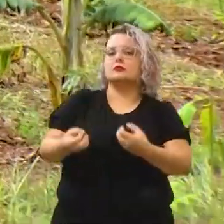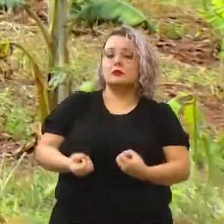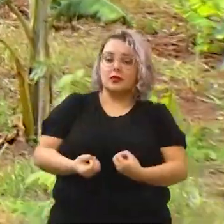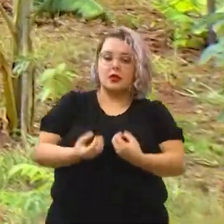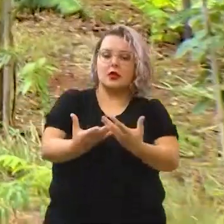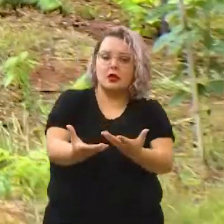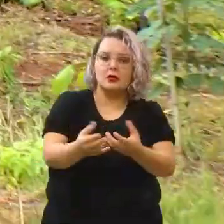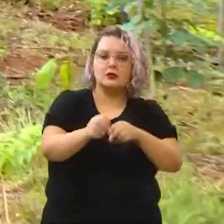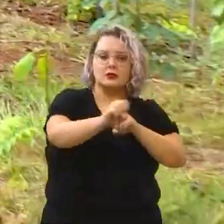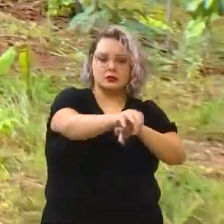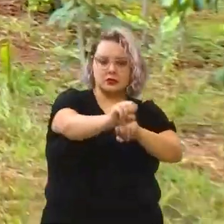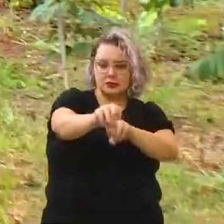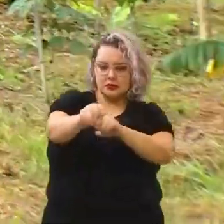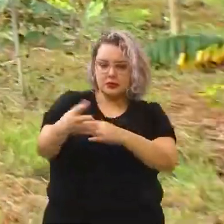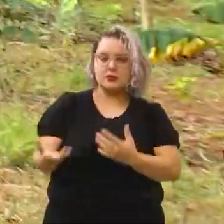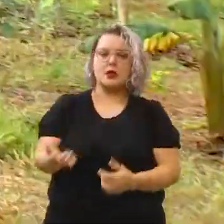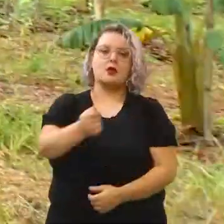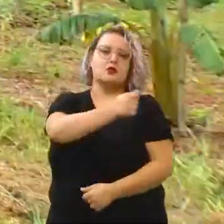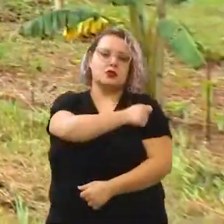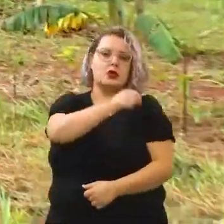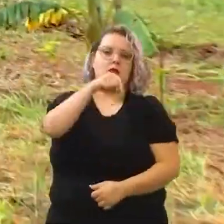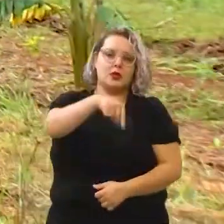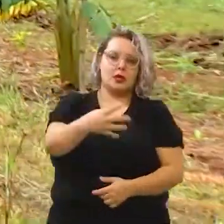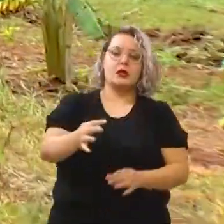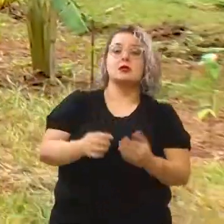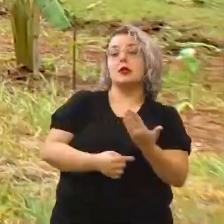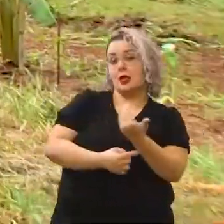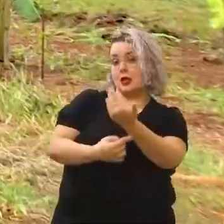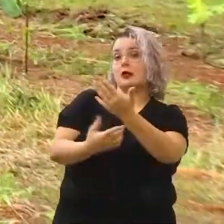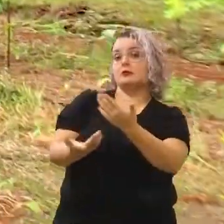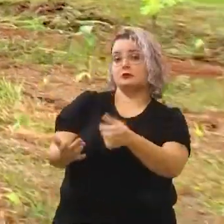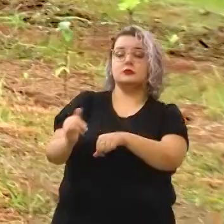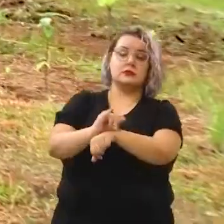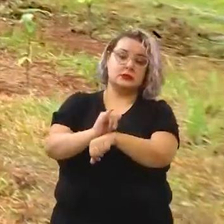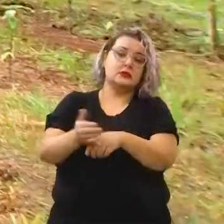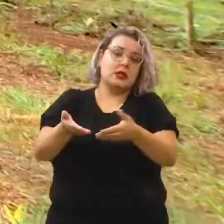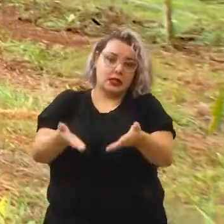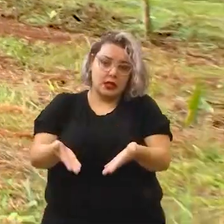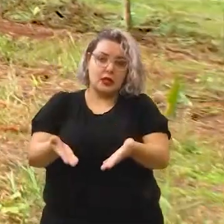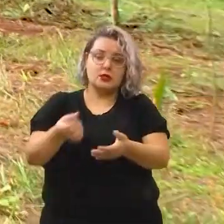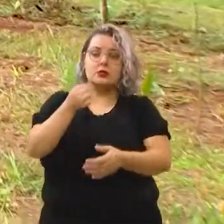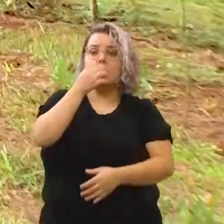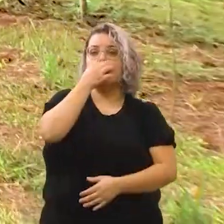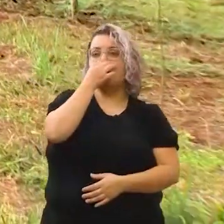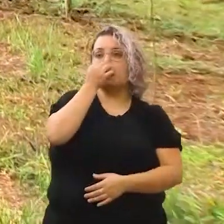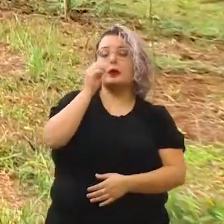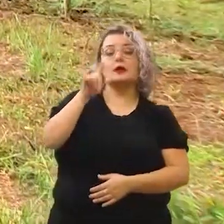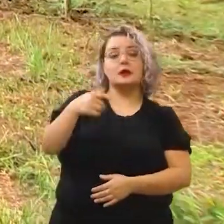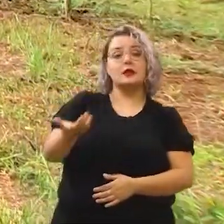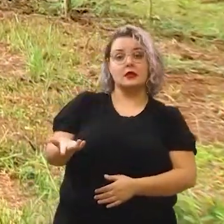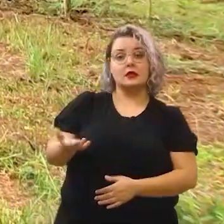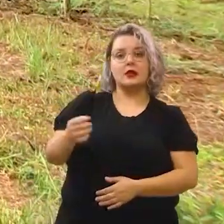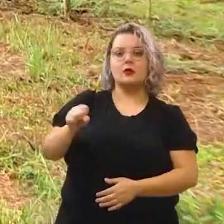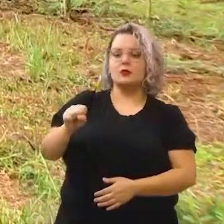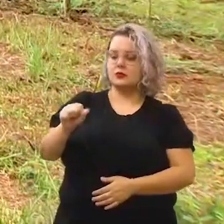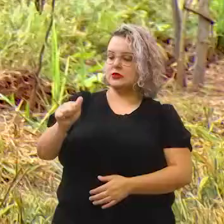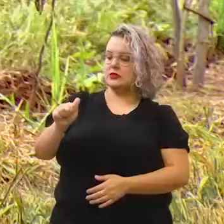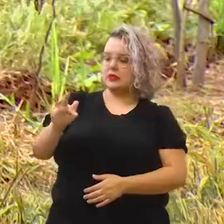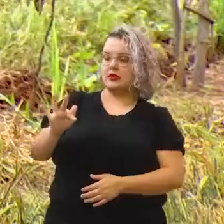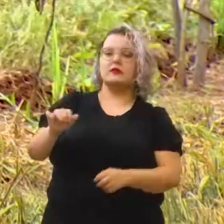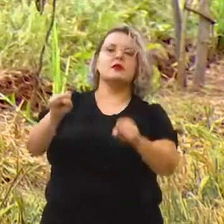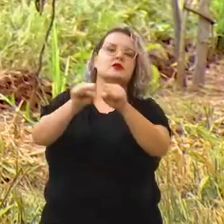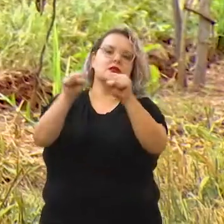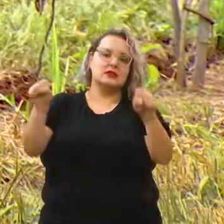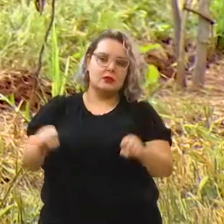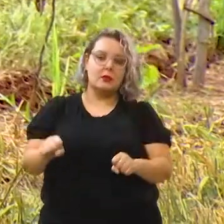transmitir para os estudantes, para os alunos aqui, essa tecnologia, essa ferramenta, que é o SAF, que é o